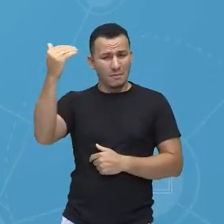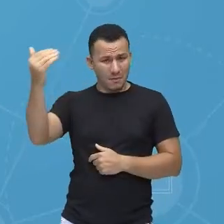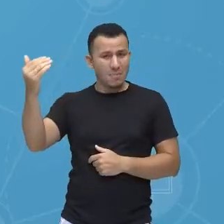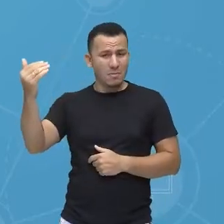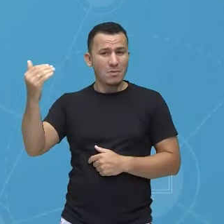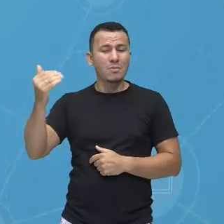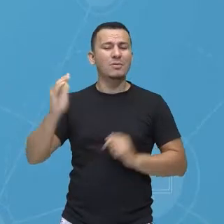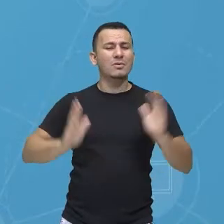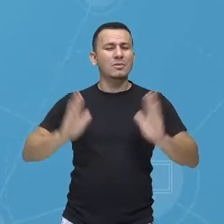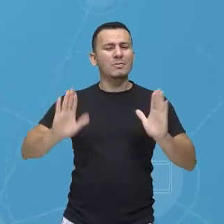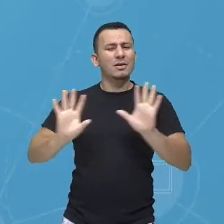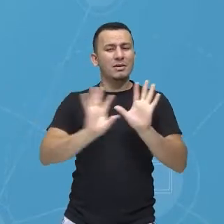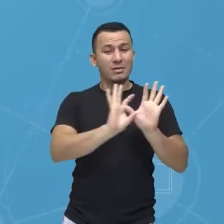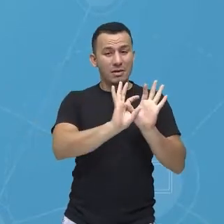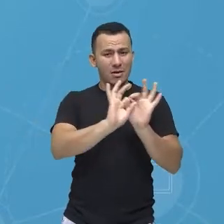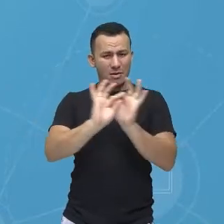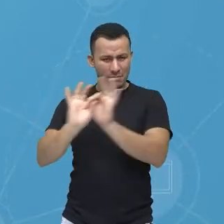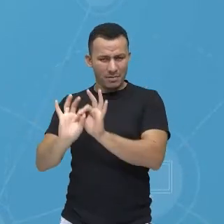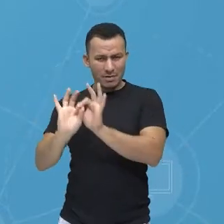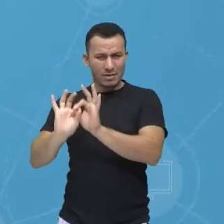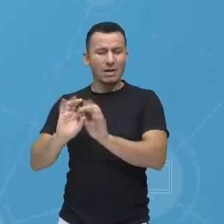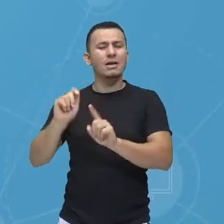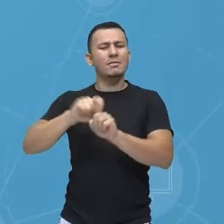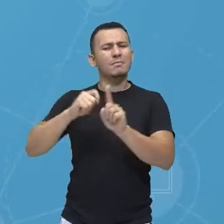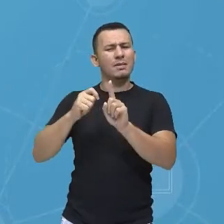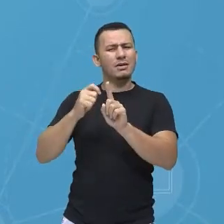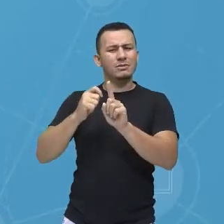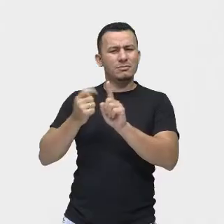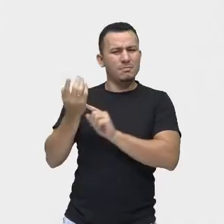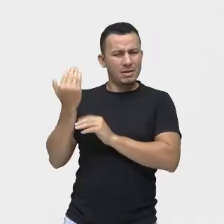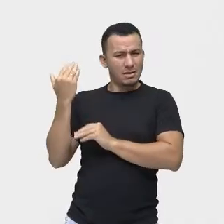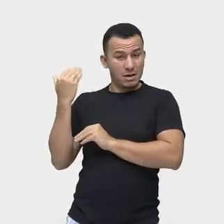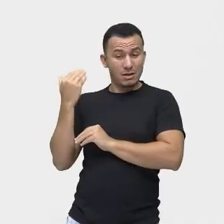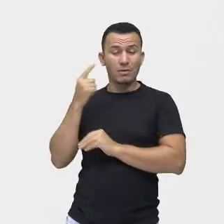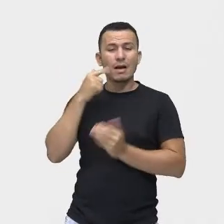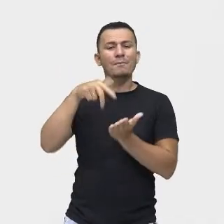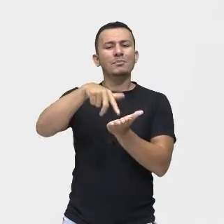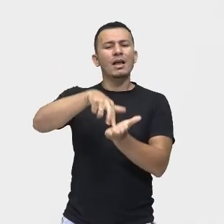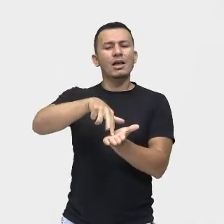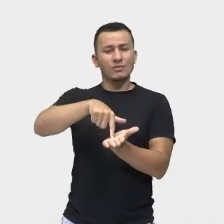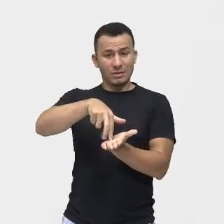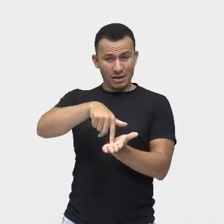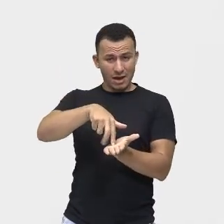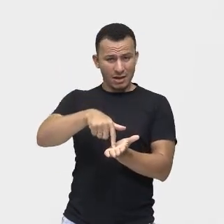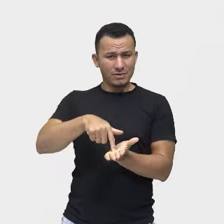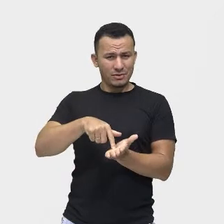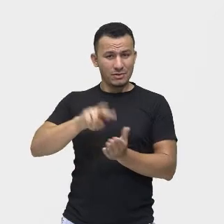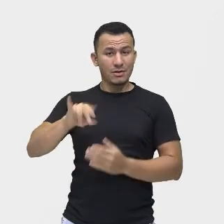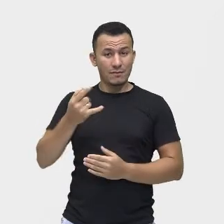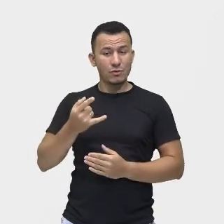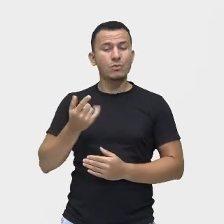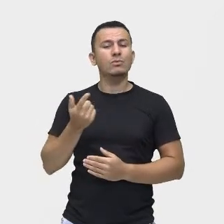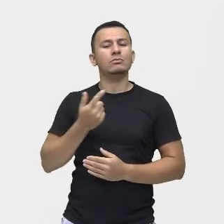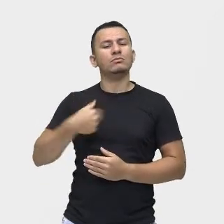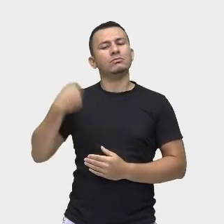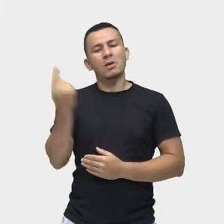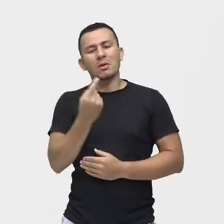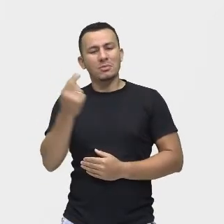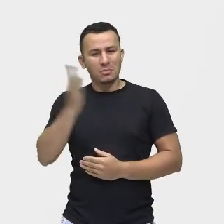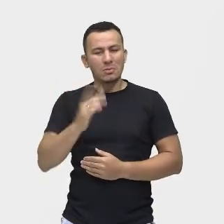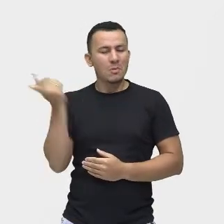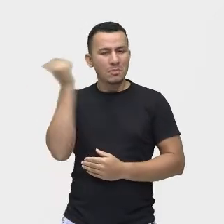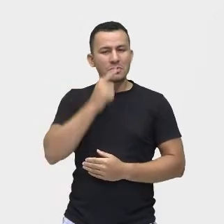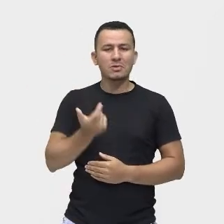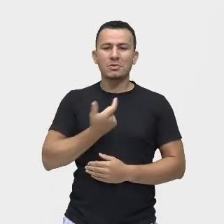época da Olimpíada, né, que foi mês passado, que é o skate, onde nós fomos medalha de ouro, né, no